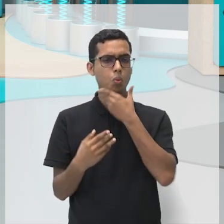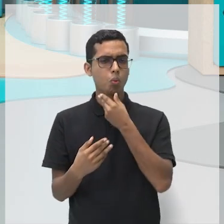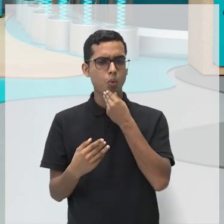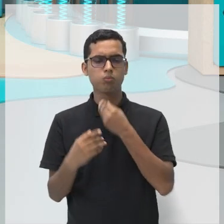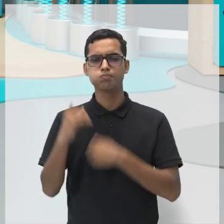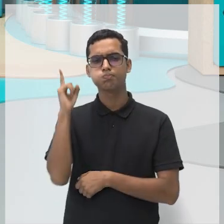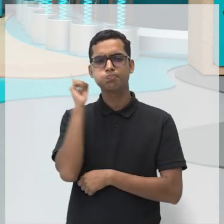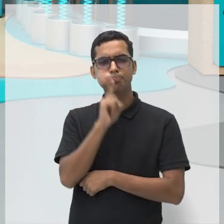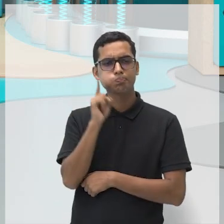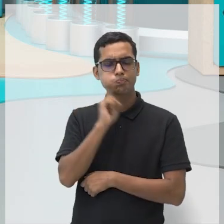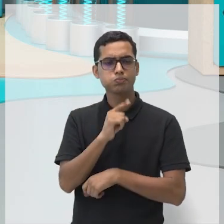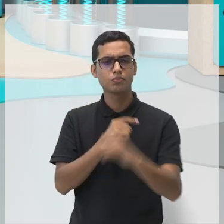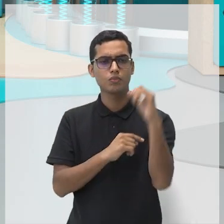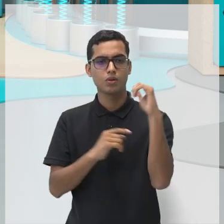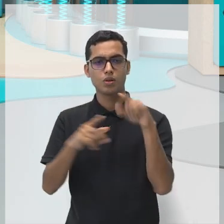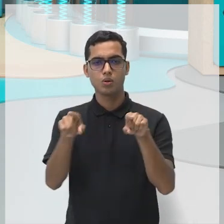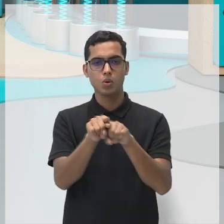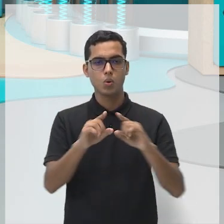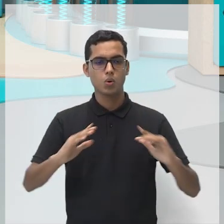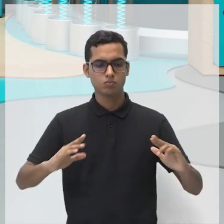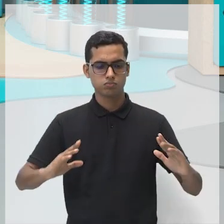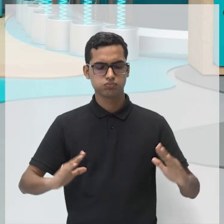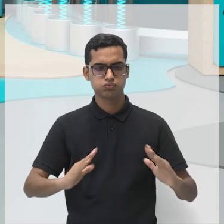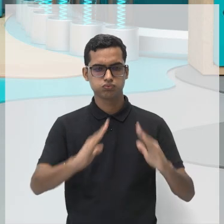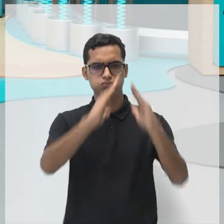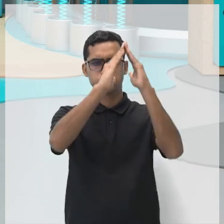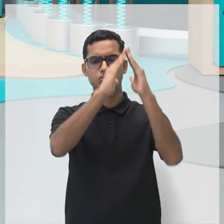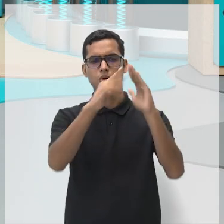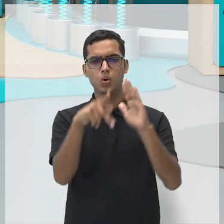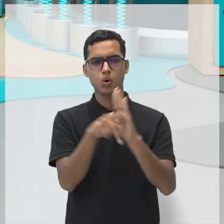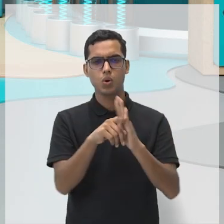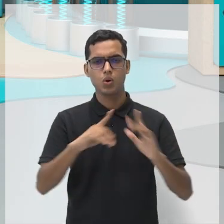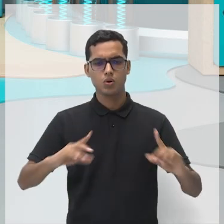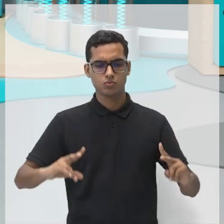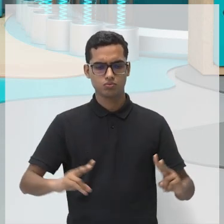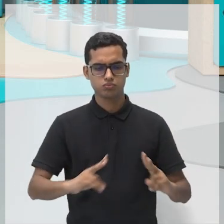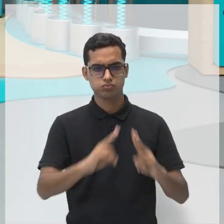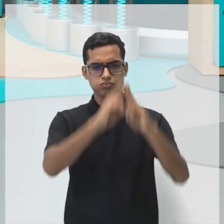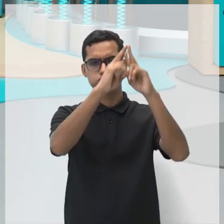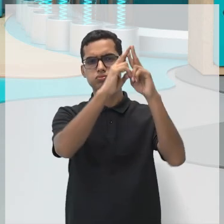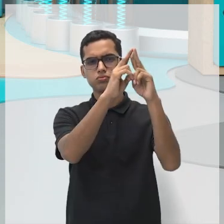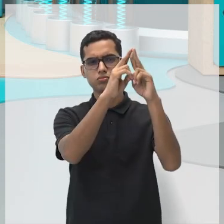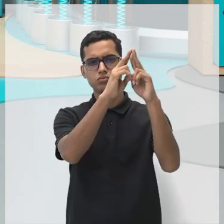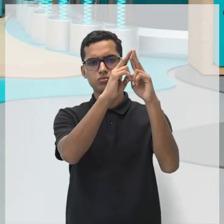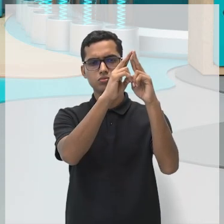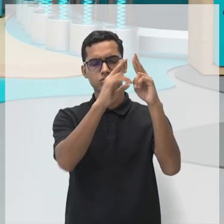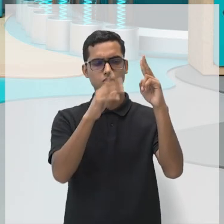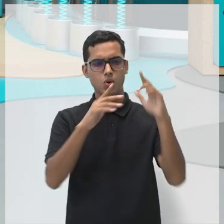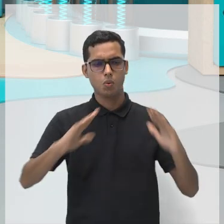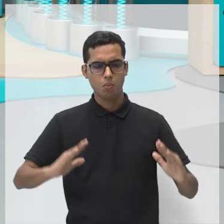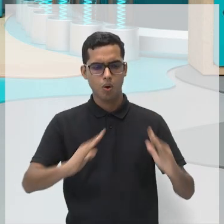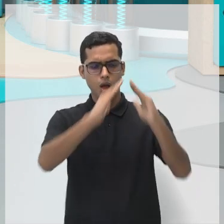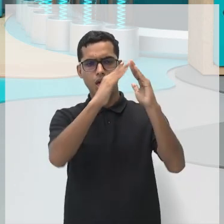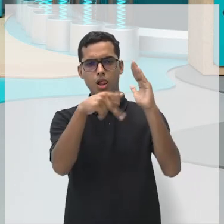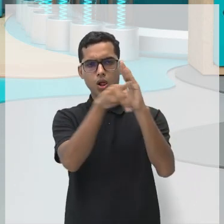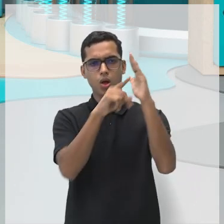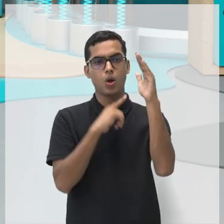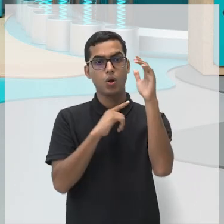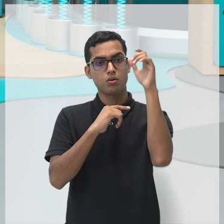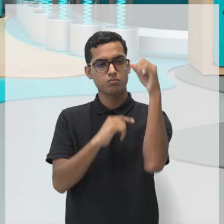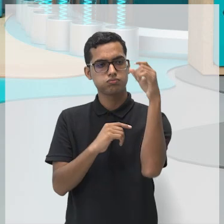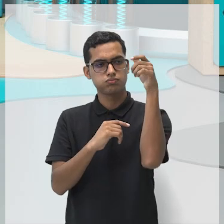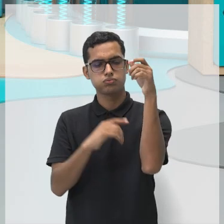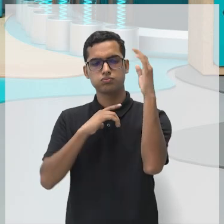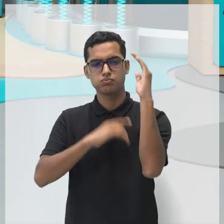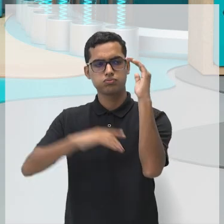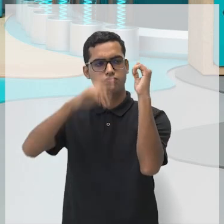alvenaria de uma emissora de TV na cidade de Campo Grande. Mas esse aqui foi um norte-americano,